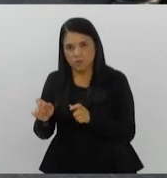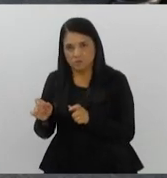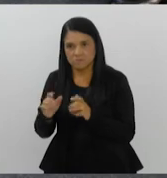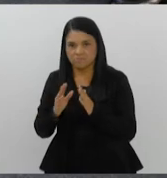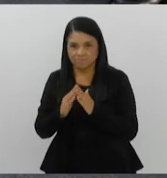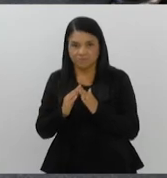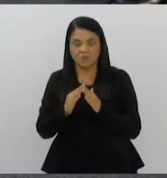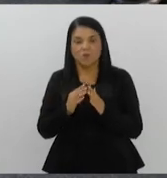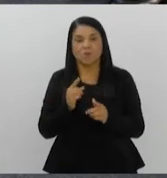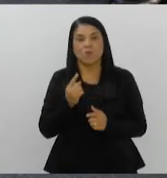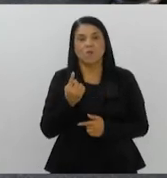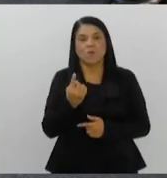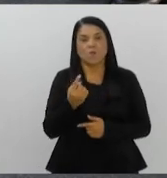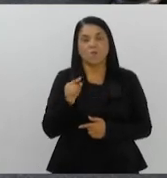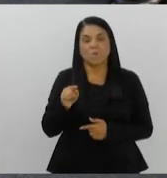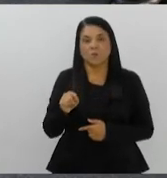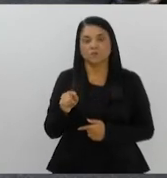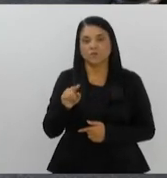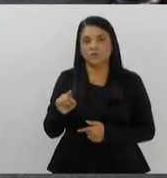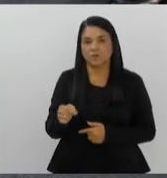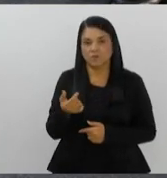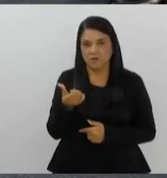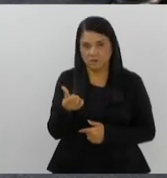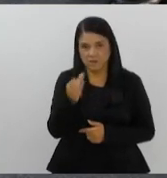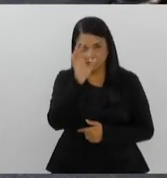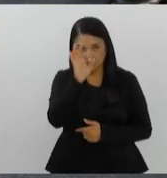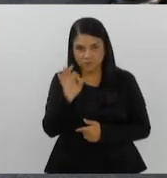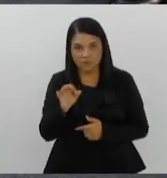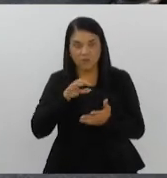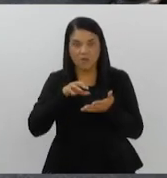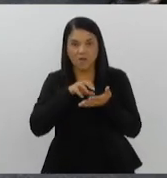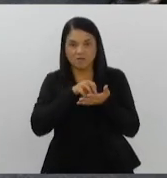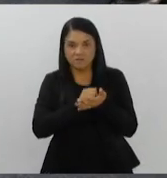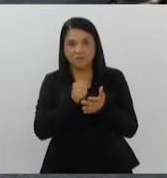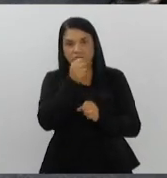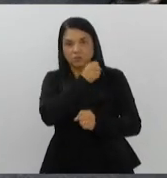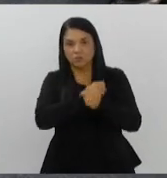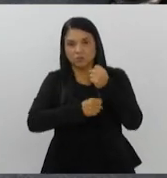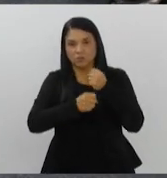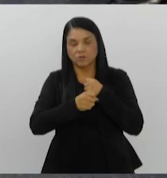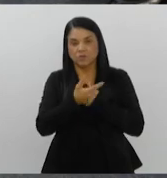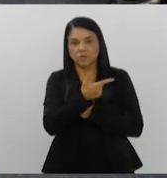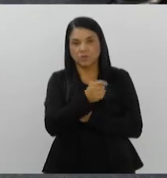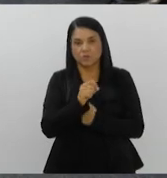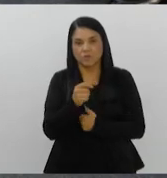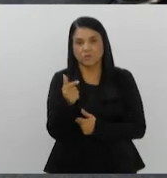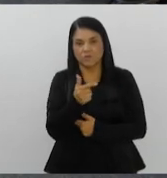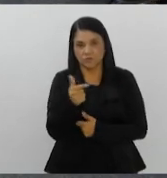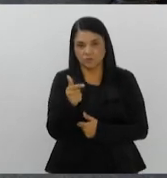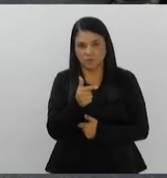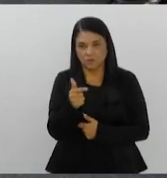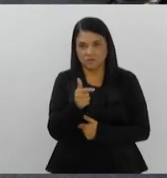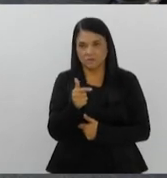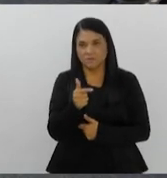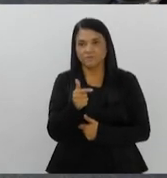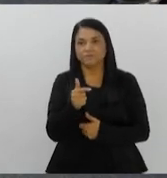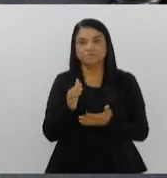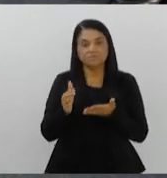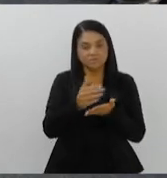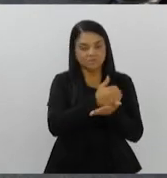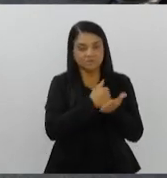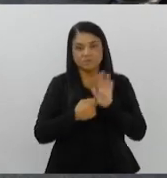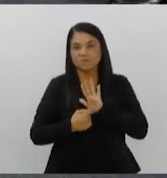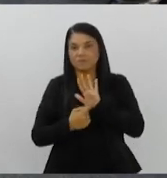que 1,6% registrado no ano de 2022. Então, esses dados